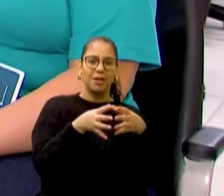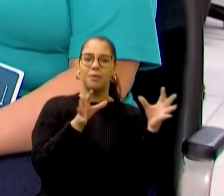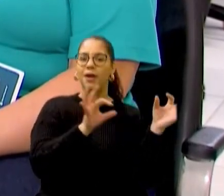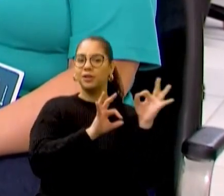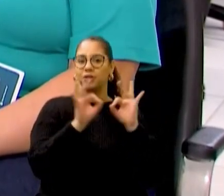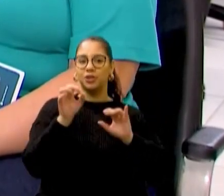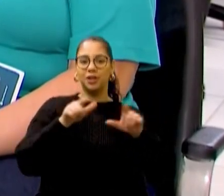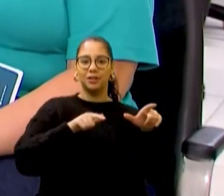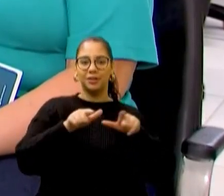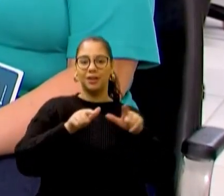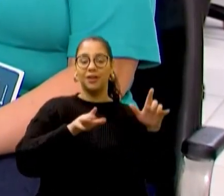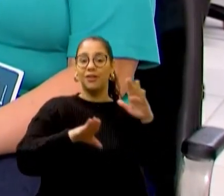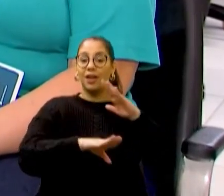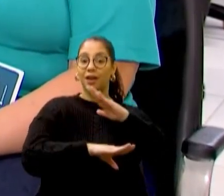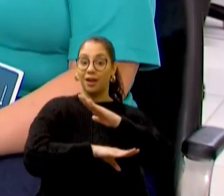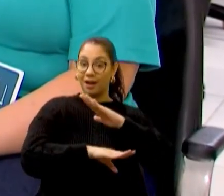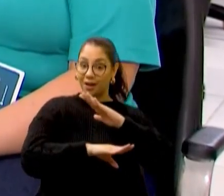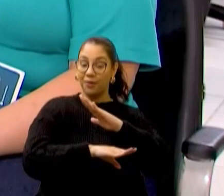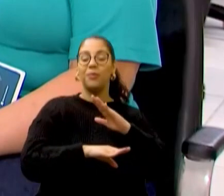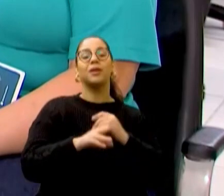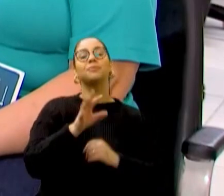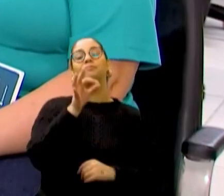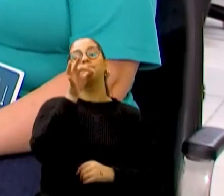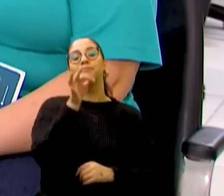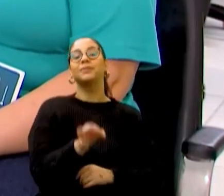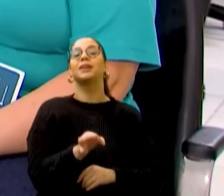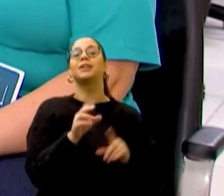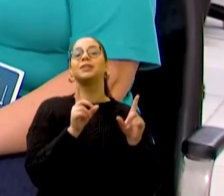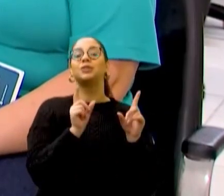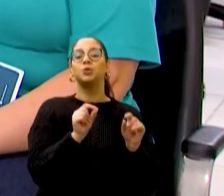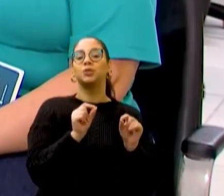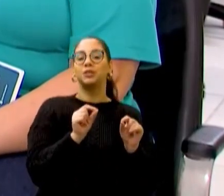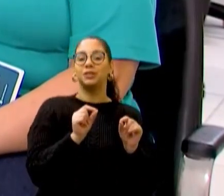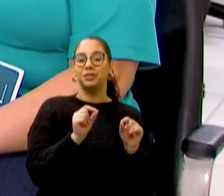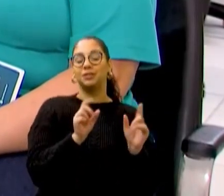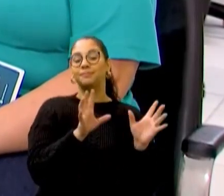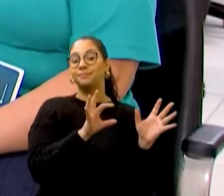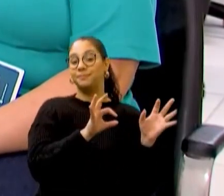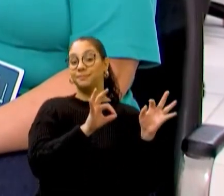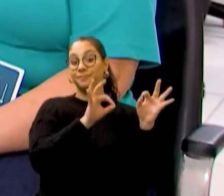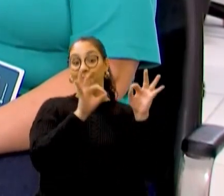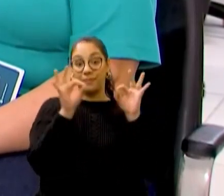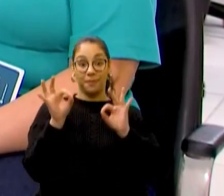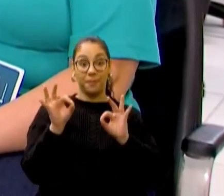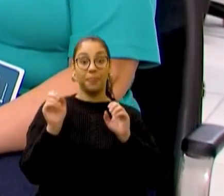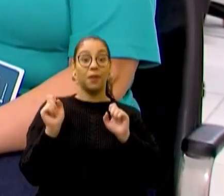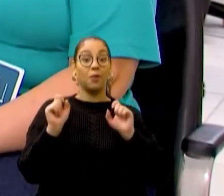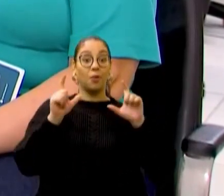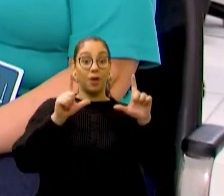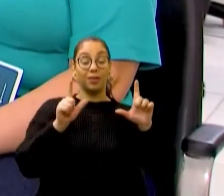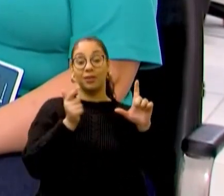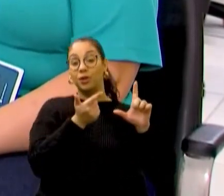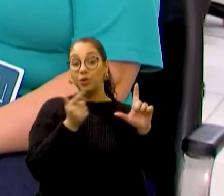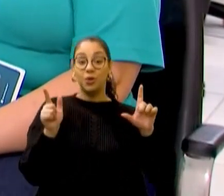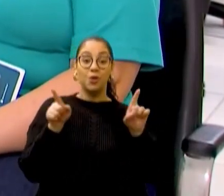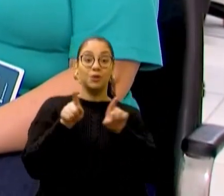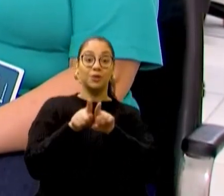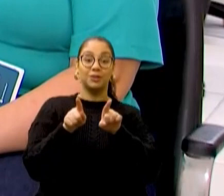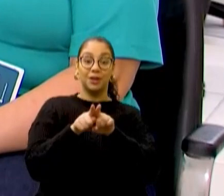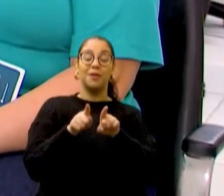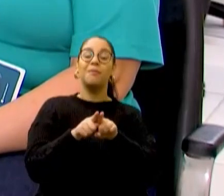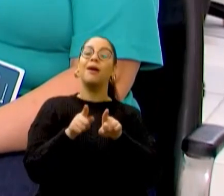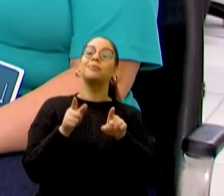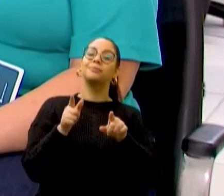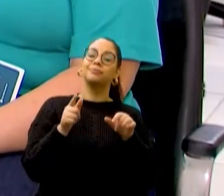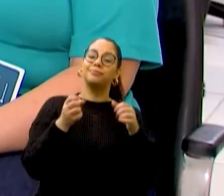para assistir TV Câmara né teve Câmara Campinas e com certeza você vai assistir esse quadro e